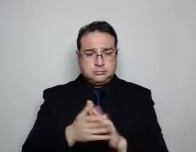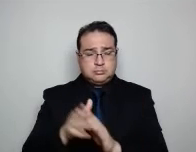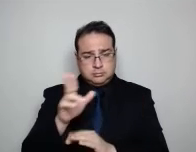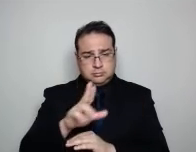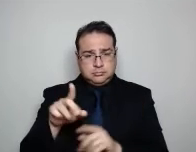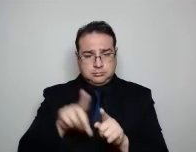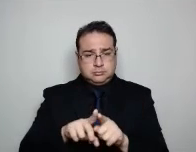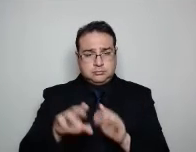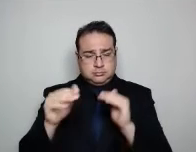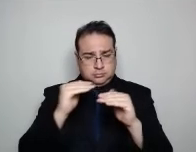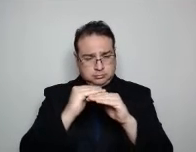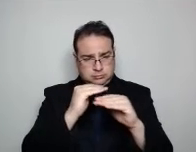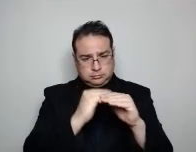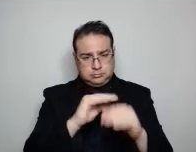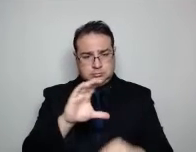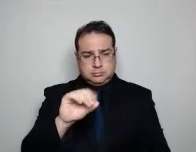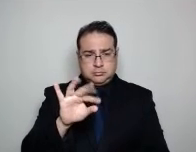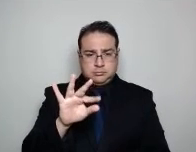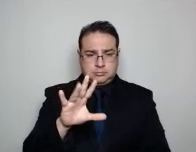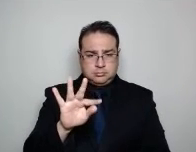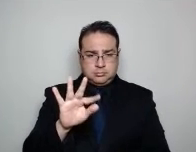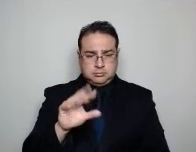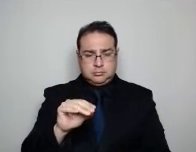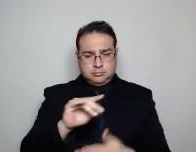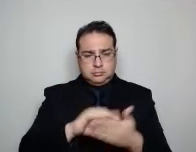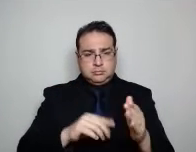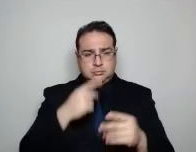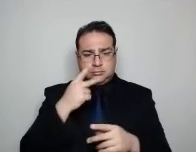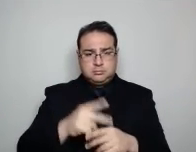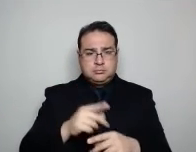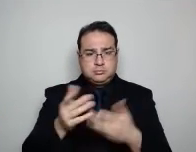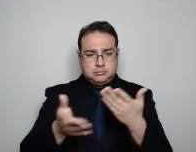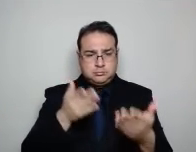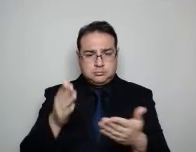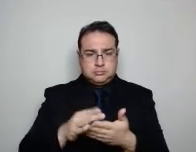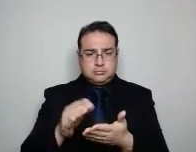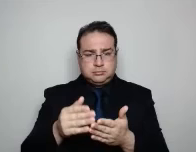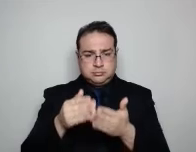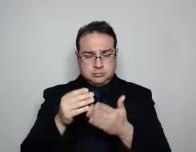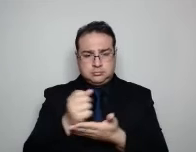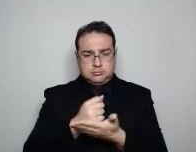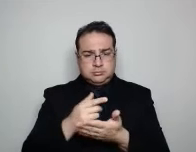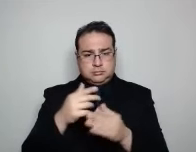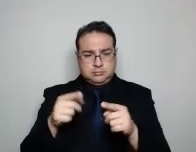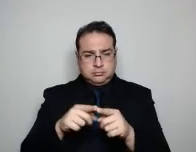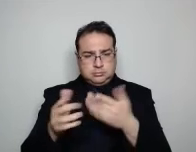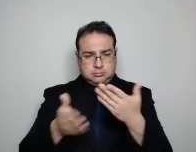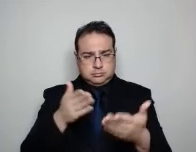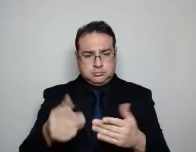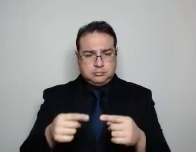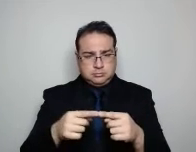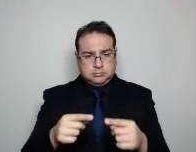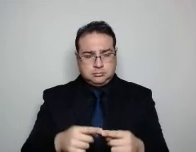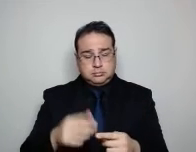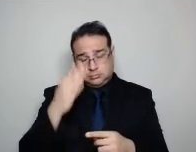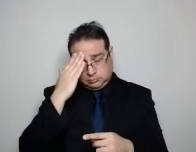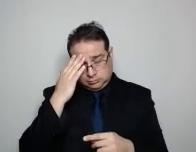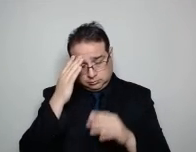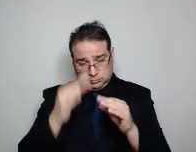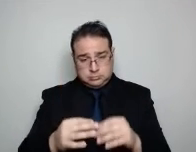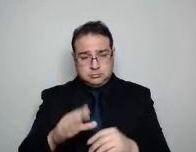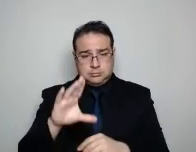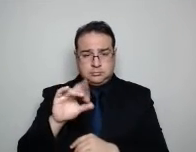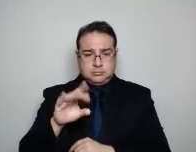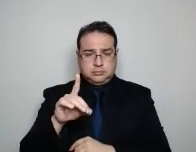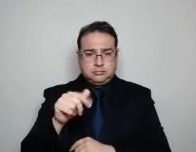parâmetro o contrato firmado entre as partes para poder negar o tratamento vindicado. Também não se é razoável a condenação no valor de